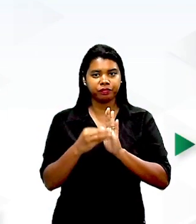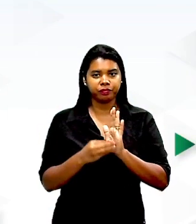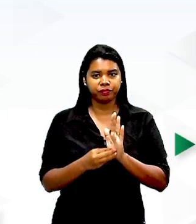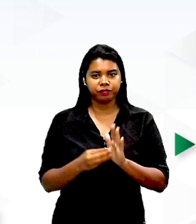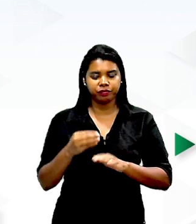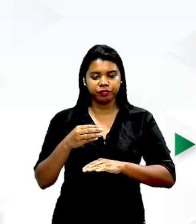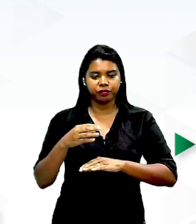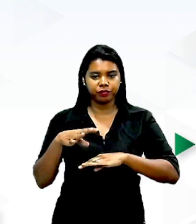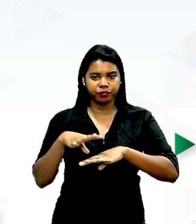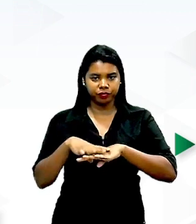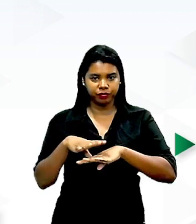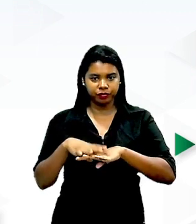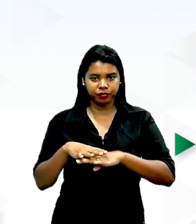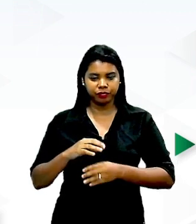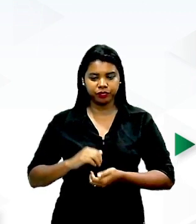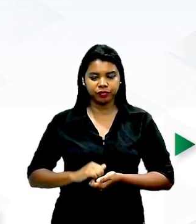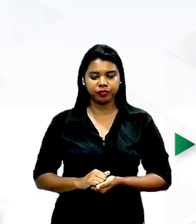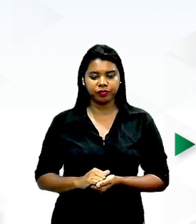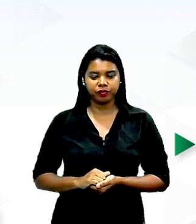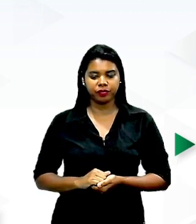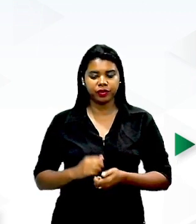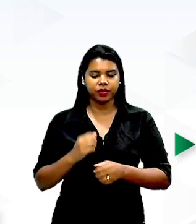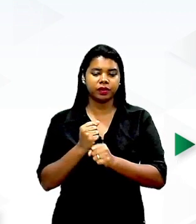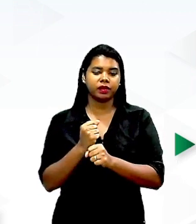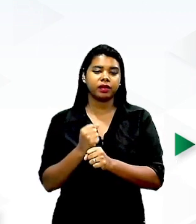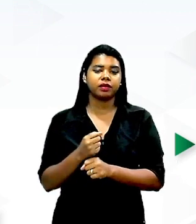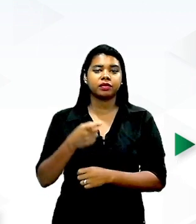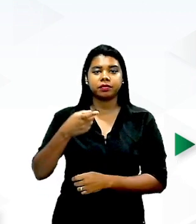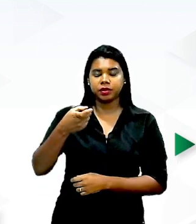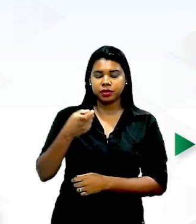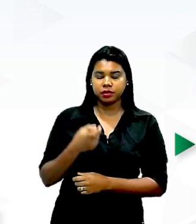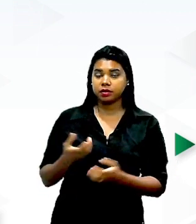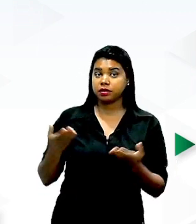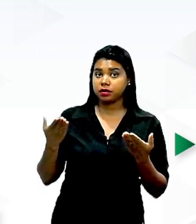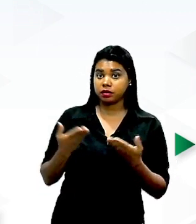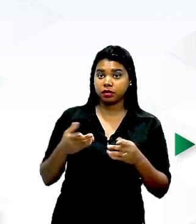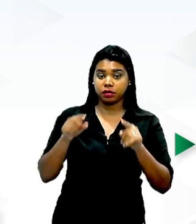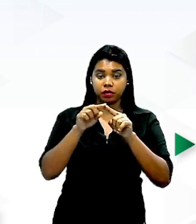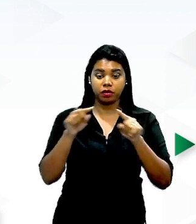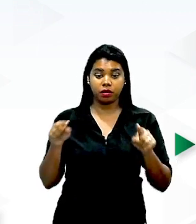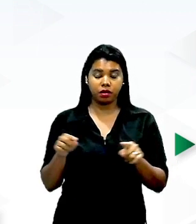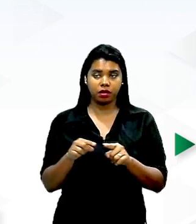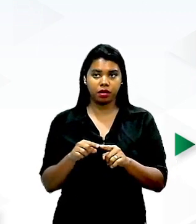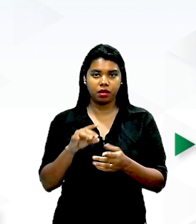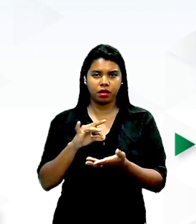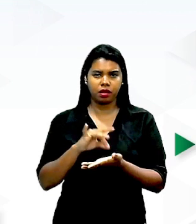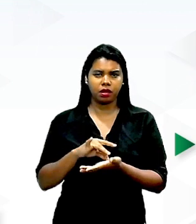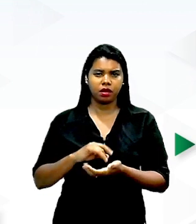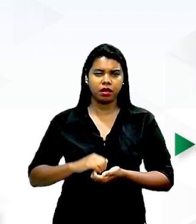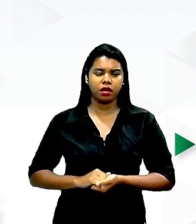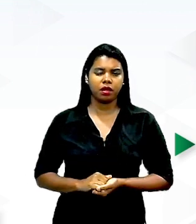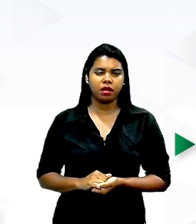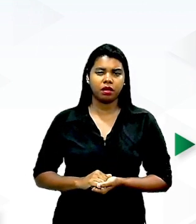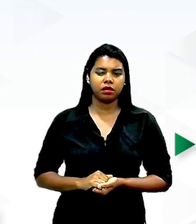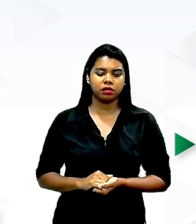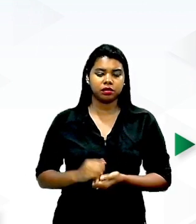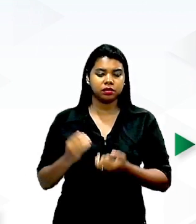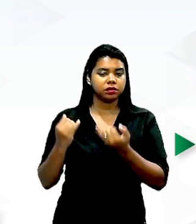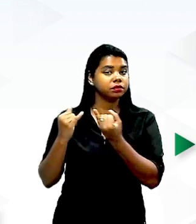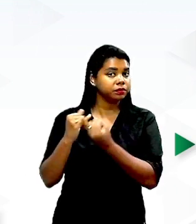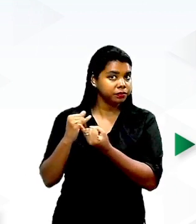matemática, tá? Qual é o valor de x e dos ângulos no triângulo a seguir? Então, eu tenho um triângulo aí que parece ser um